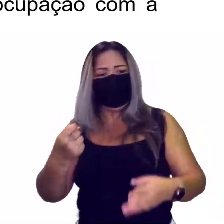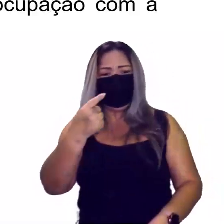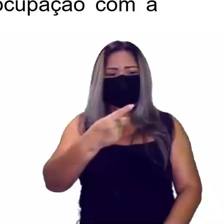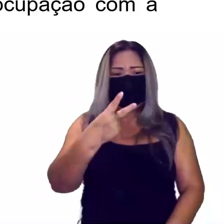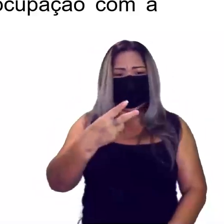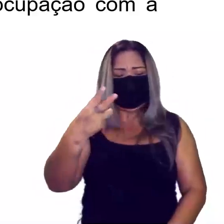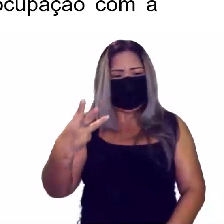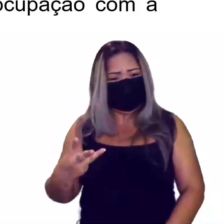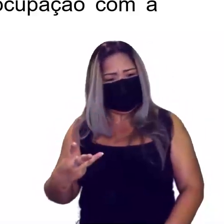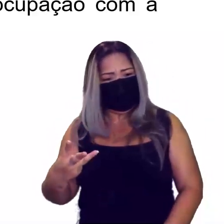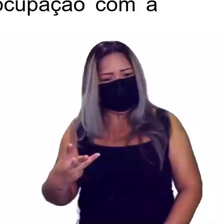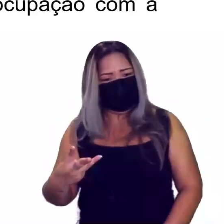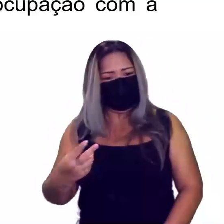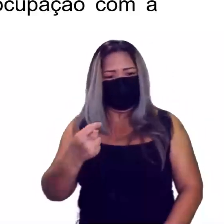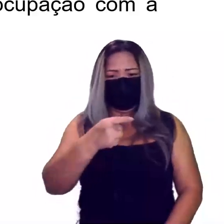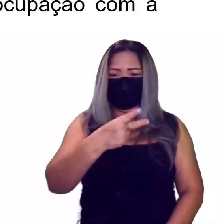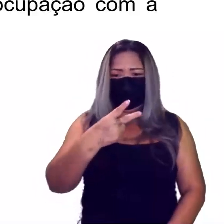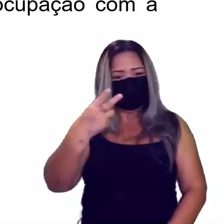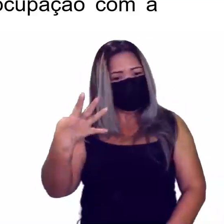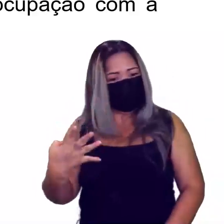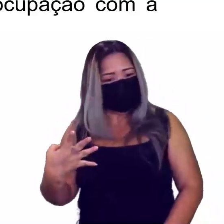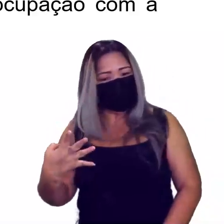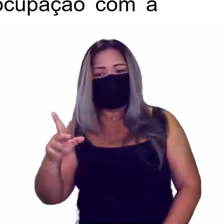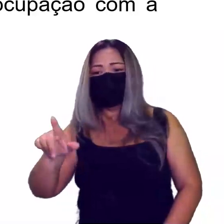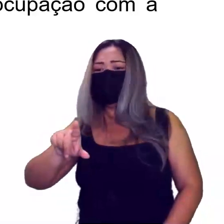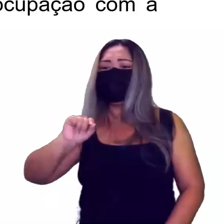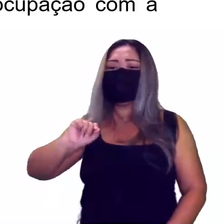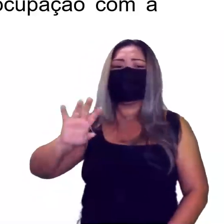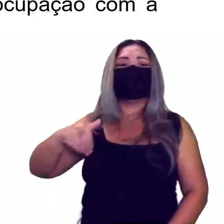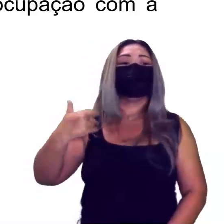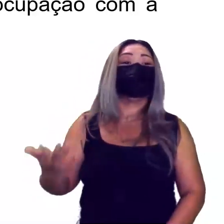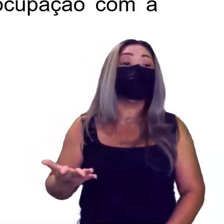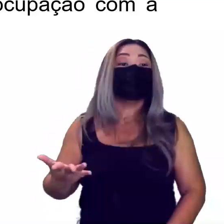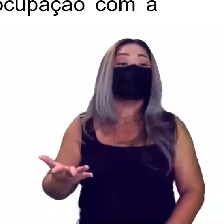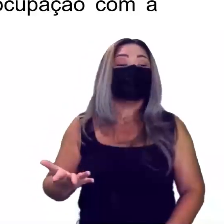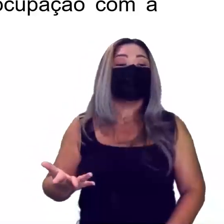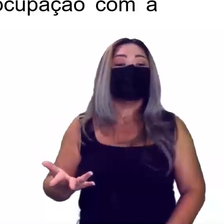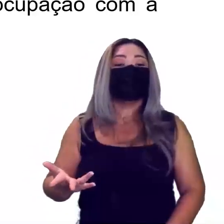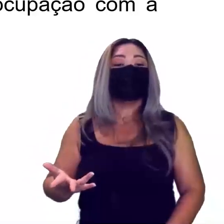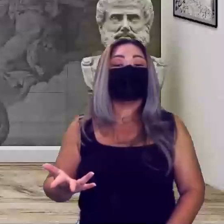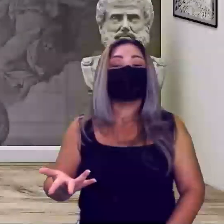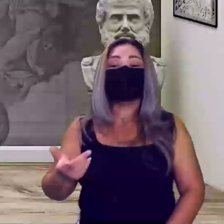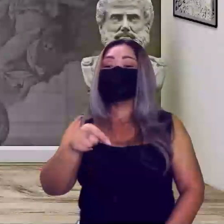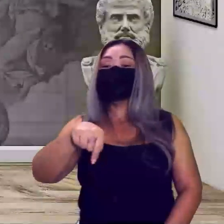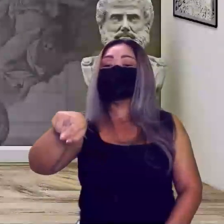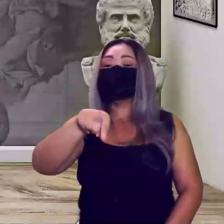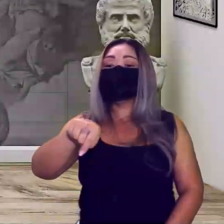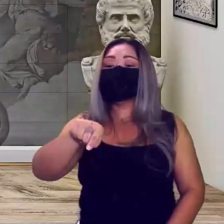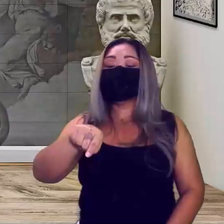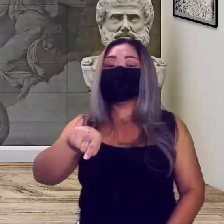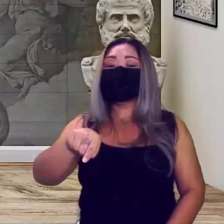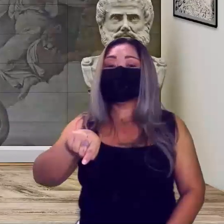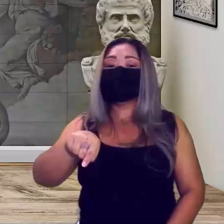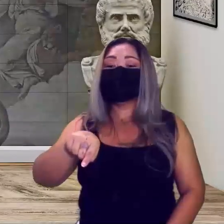3, 1, 2, 4? Qual a alternativa correta? Qual você